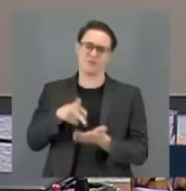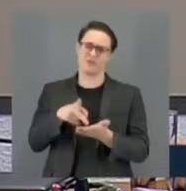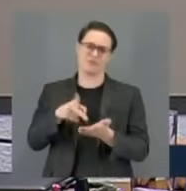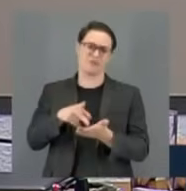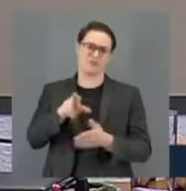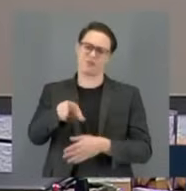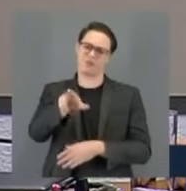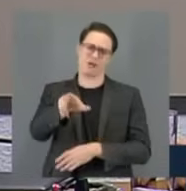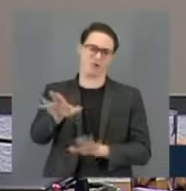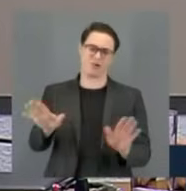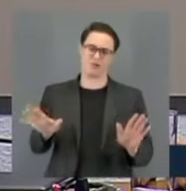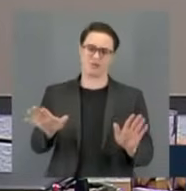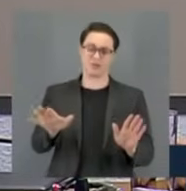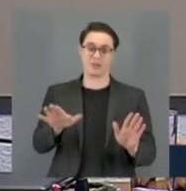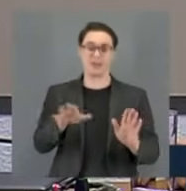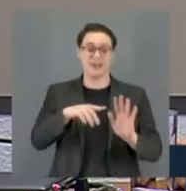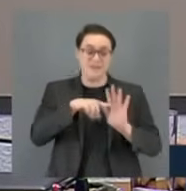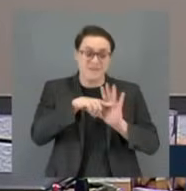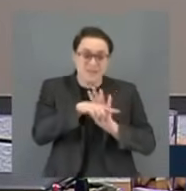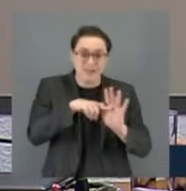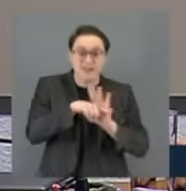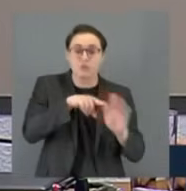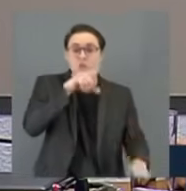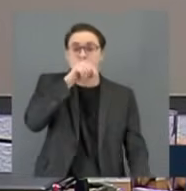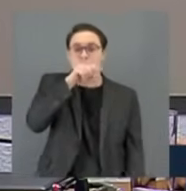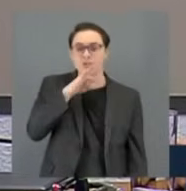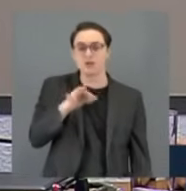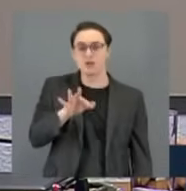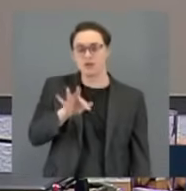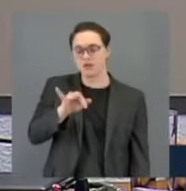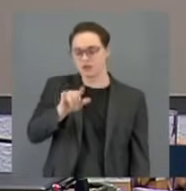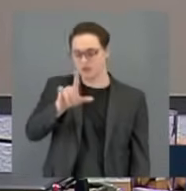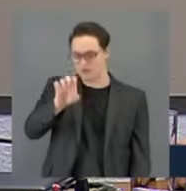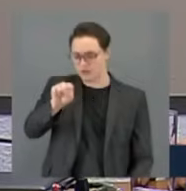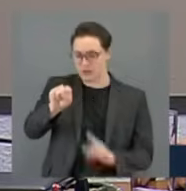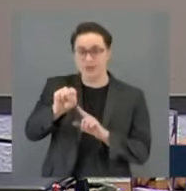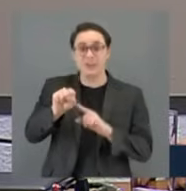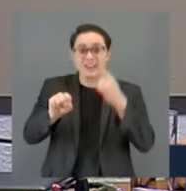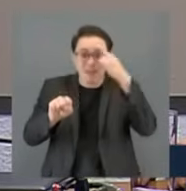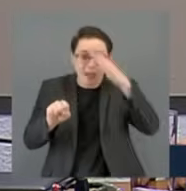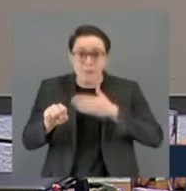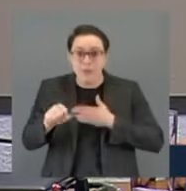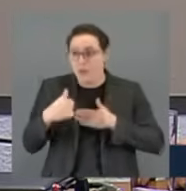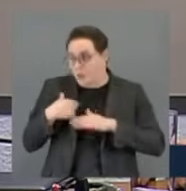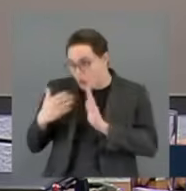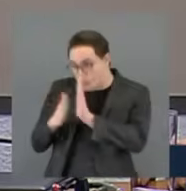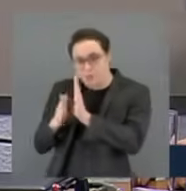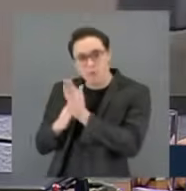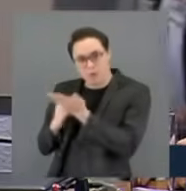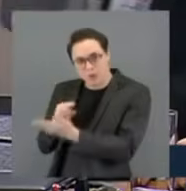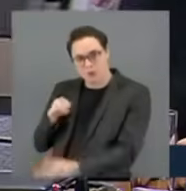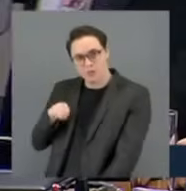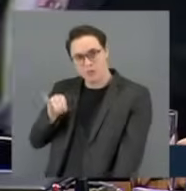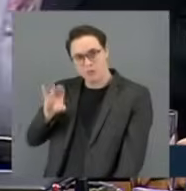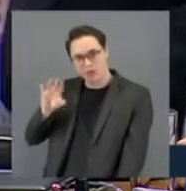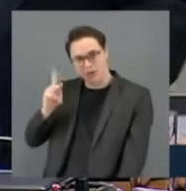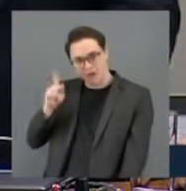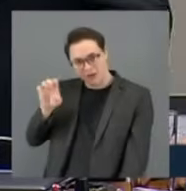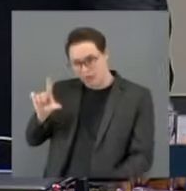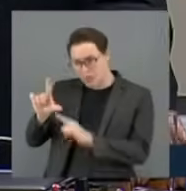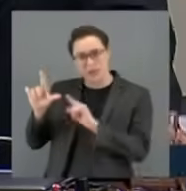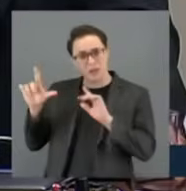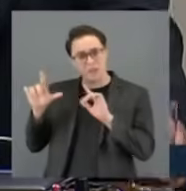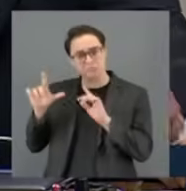A investigação do Twitter Files começou por ideia minha. Propus ao Michael e ele abraçou a ideia.